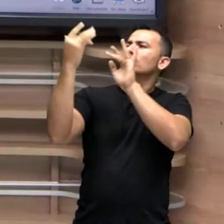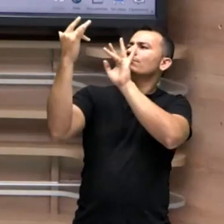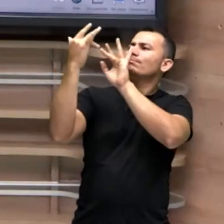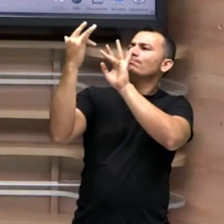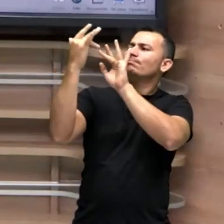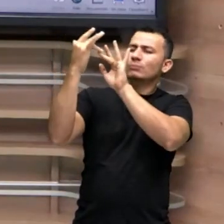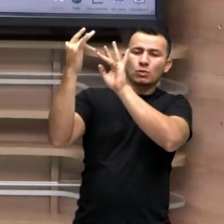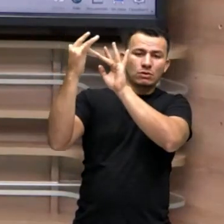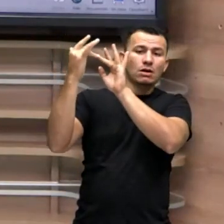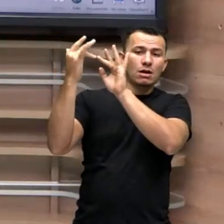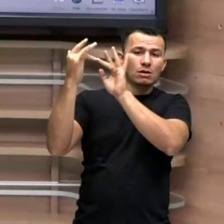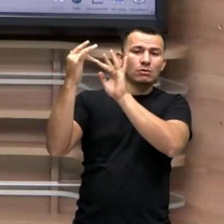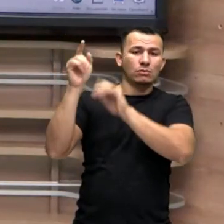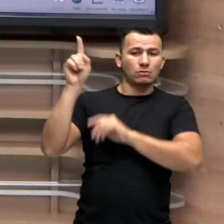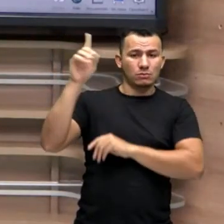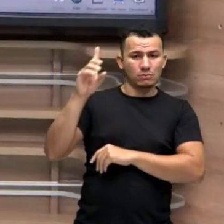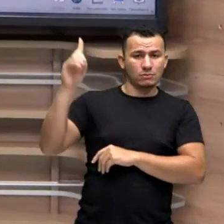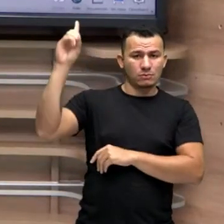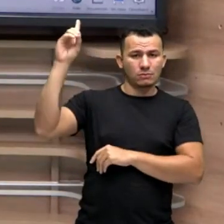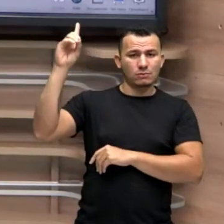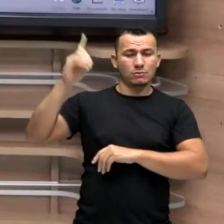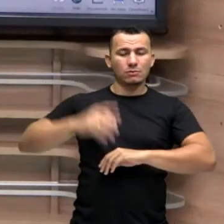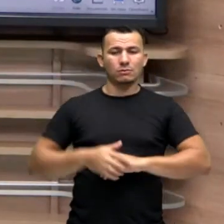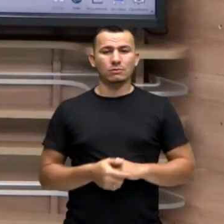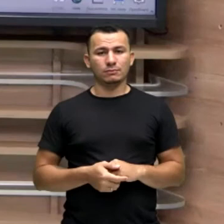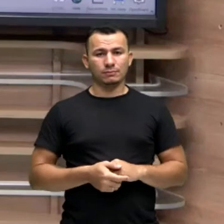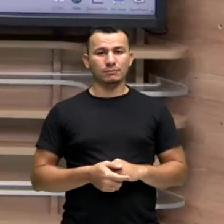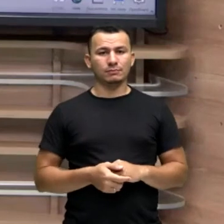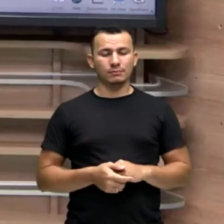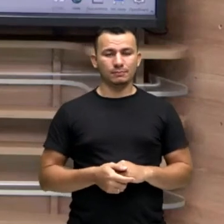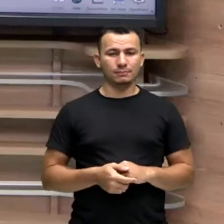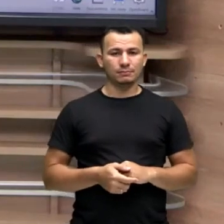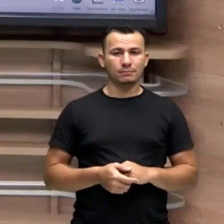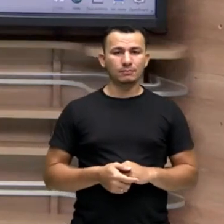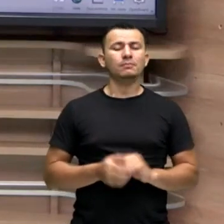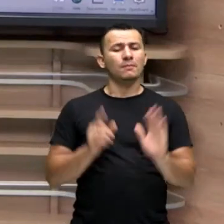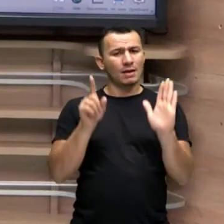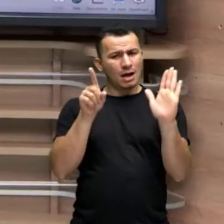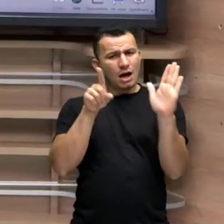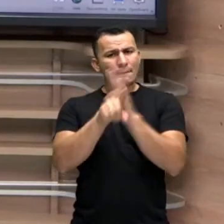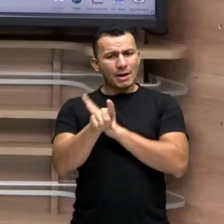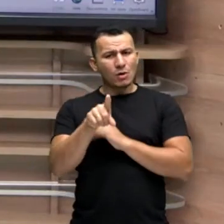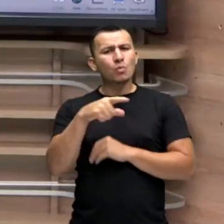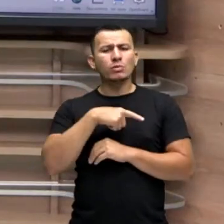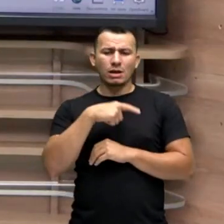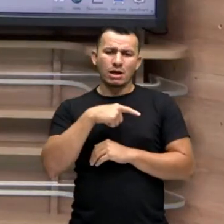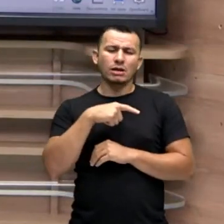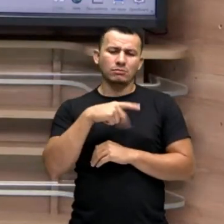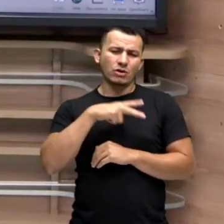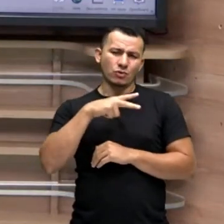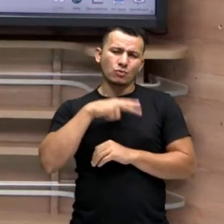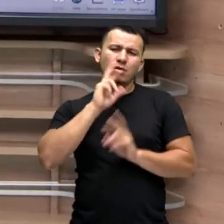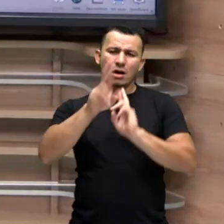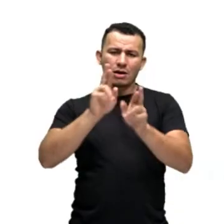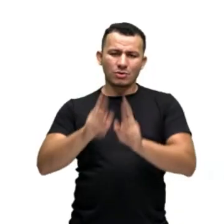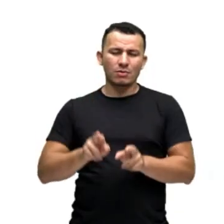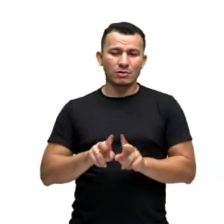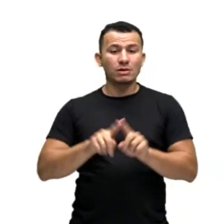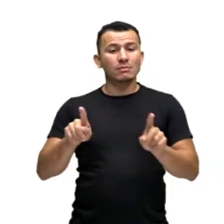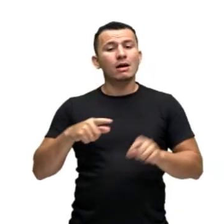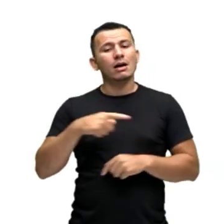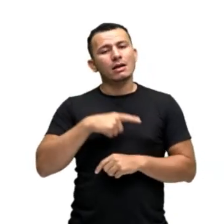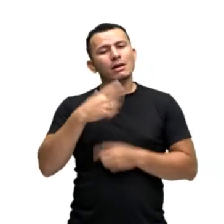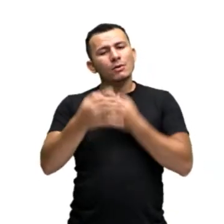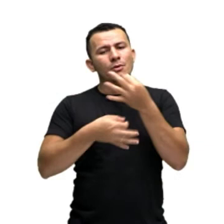com transcendente essa pergunta mas é uma pergunta que tem resposta pessoal Mas vamos olhar por